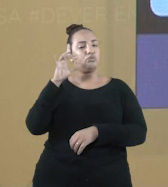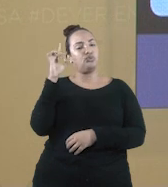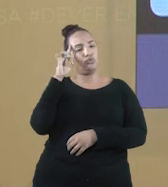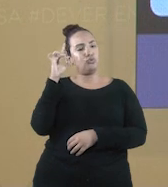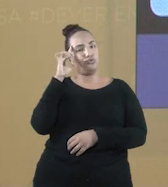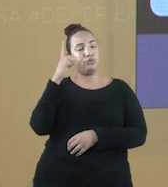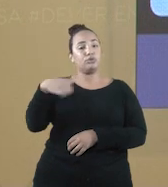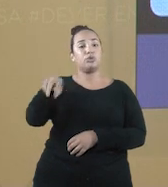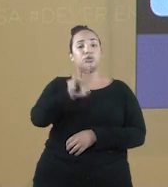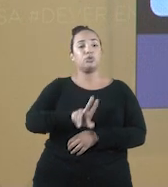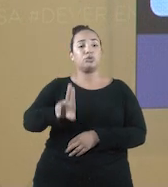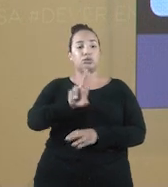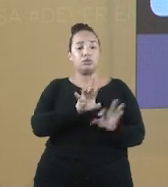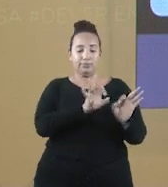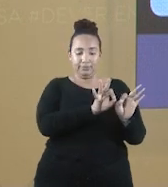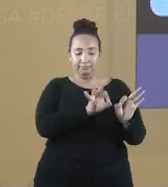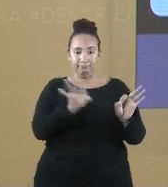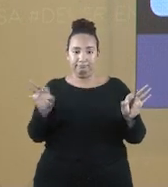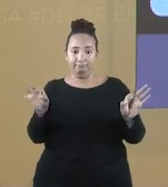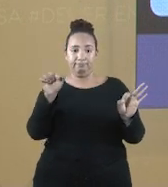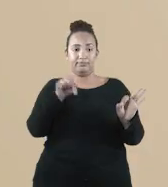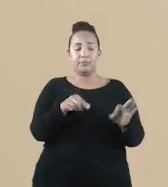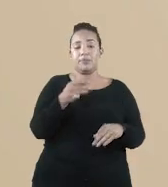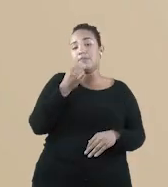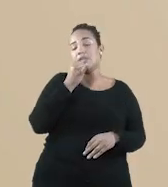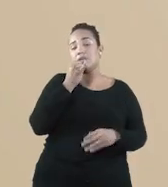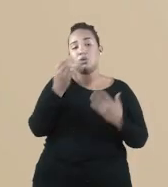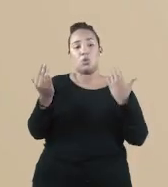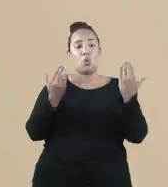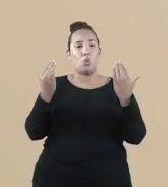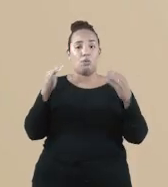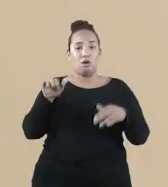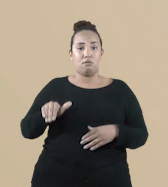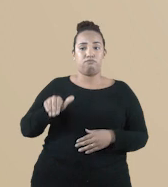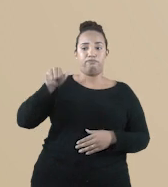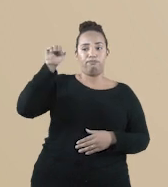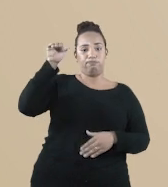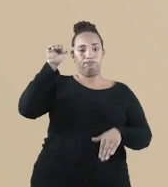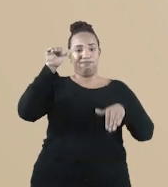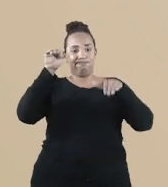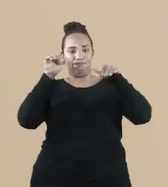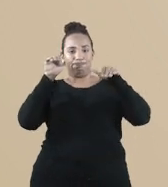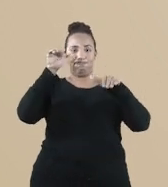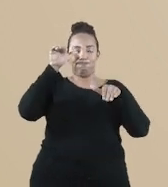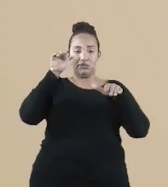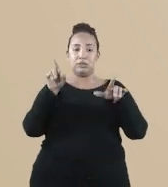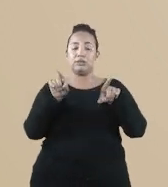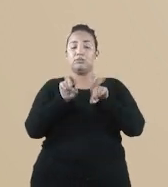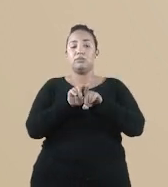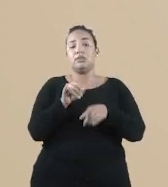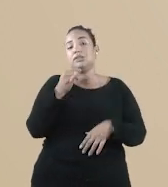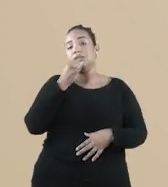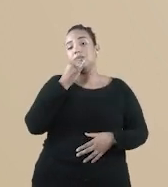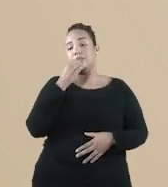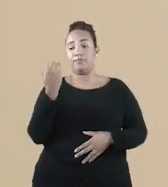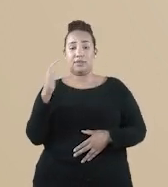cotidiano. Nós utilizamos as medidas de comprimento quando comparamos a nossa altura com a de um amigo, quando